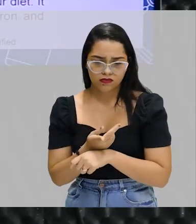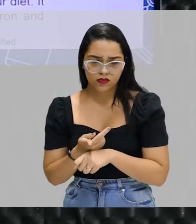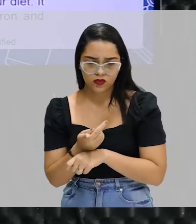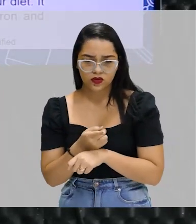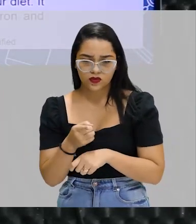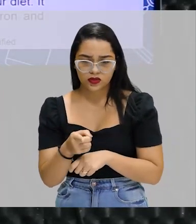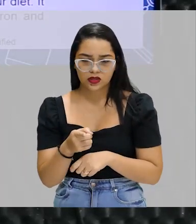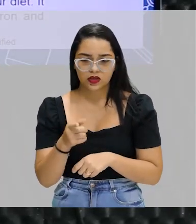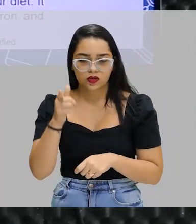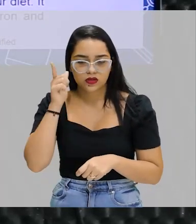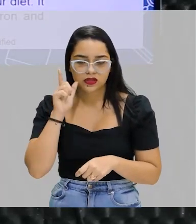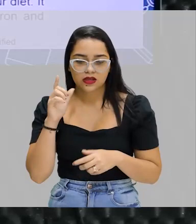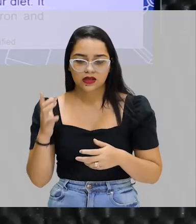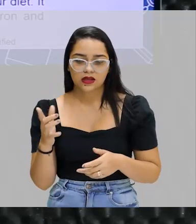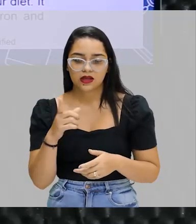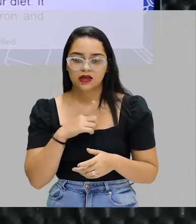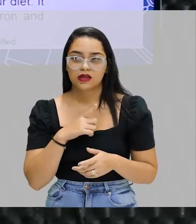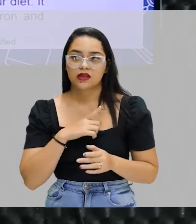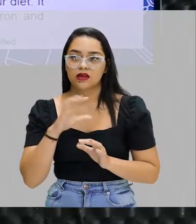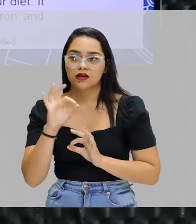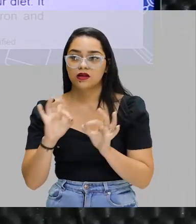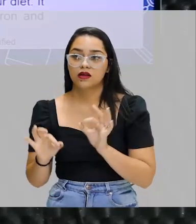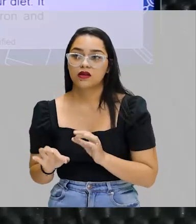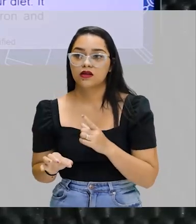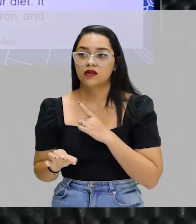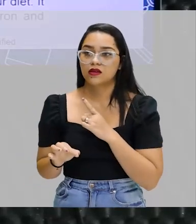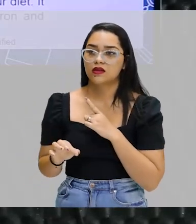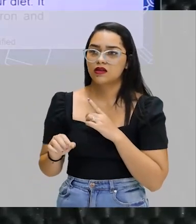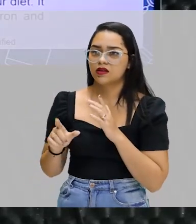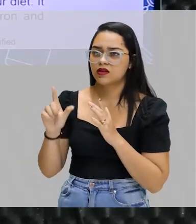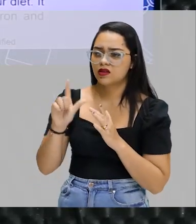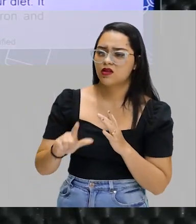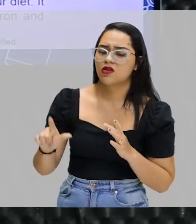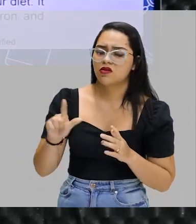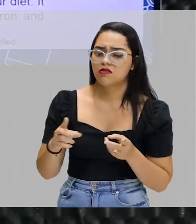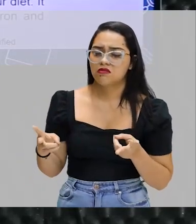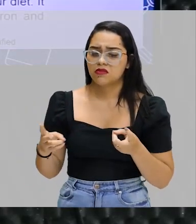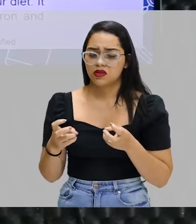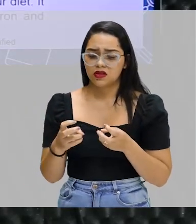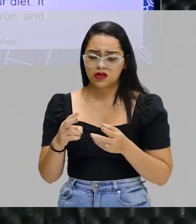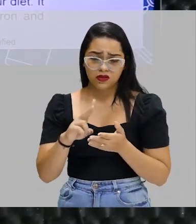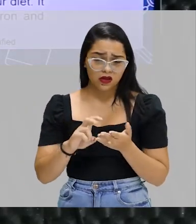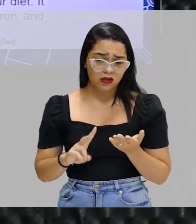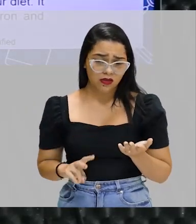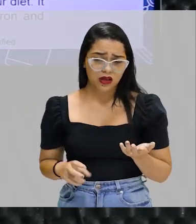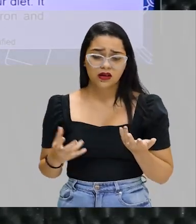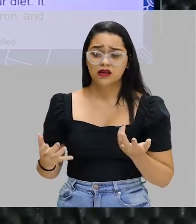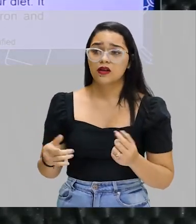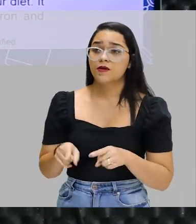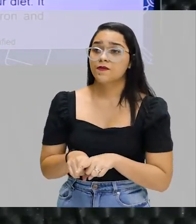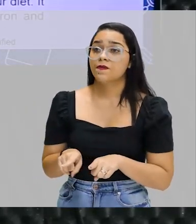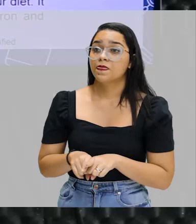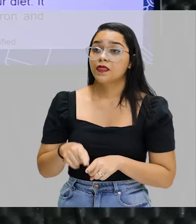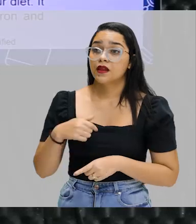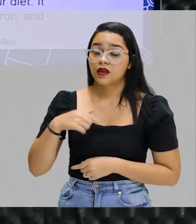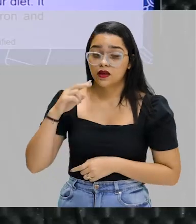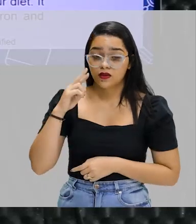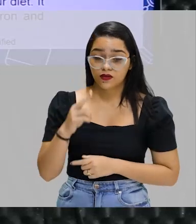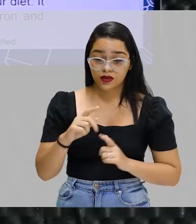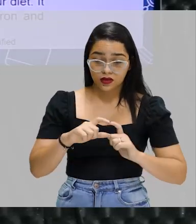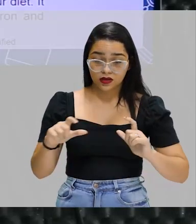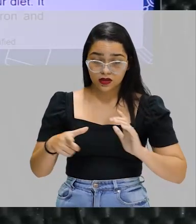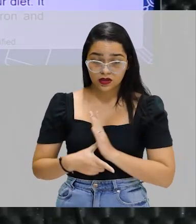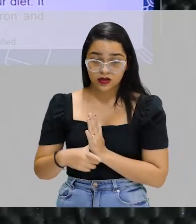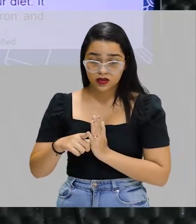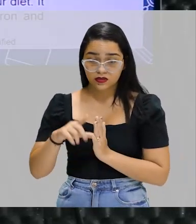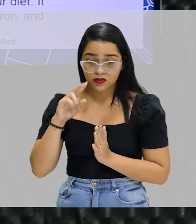revistas que você consegue montar e trabalhar com lógica, com identificação de vocabulário. E eu vou olhar o enunciado